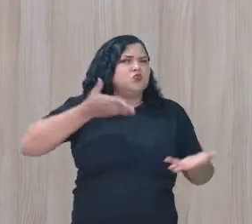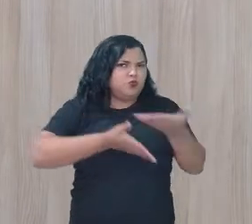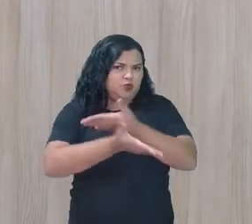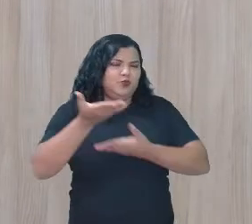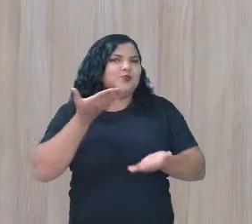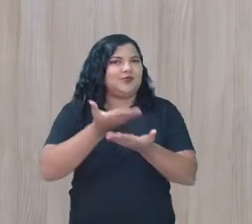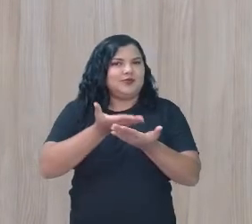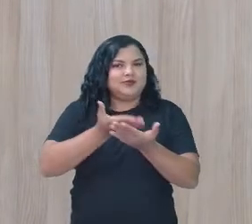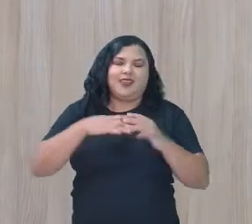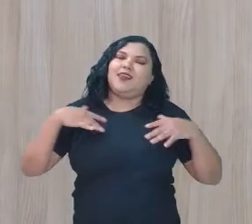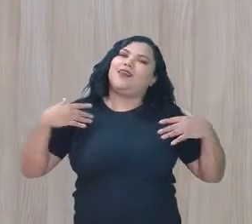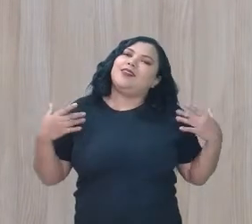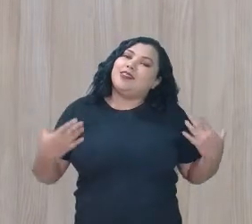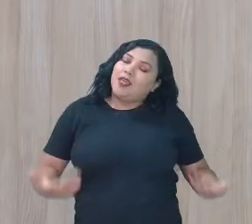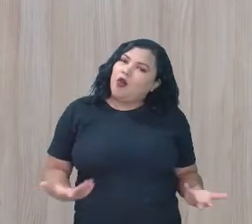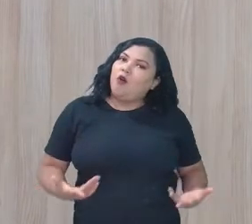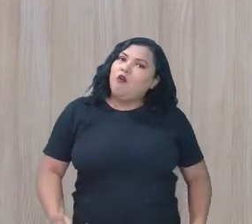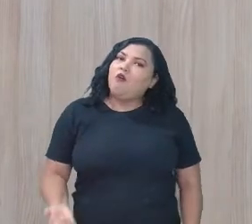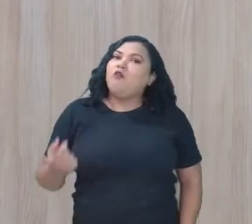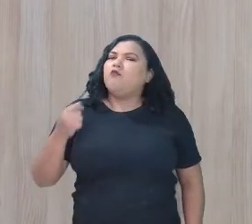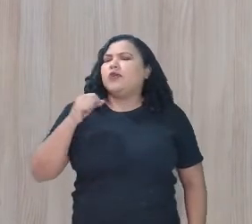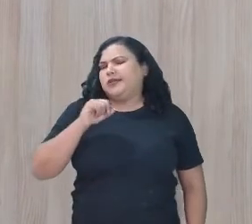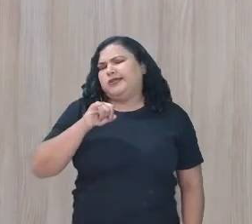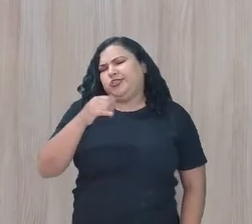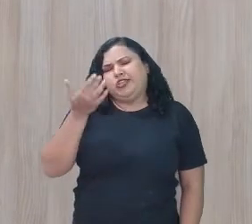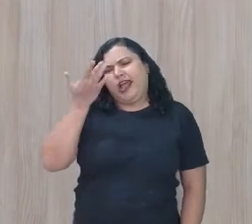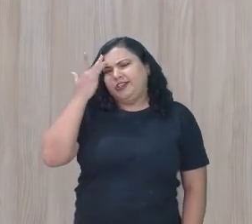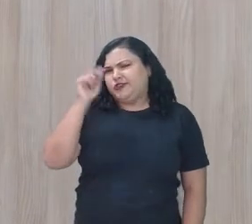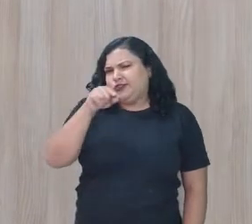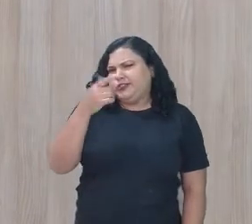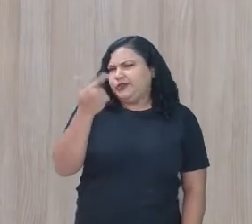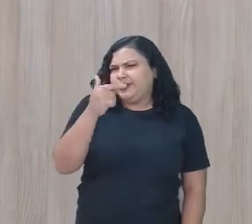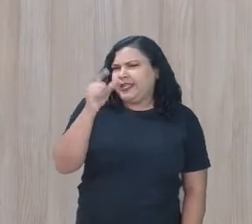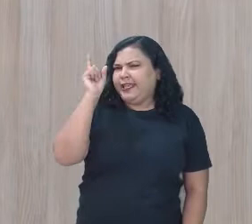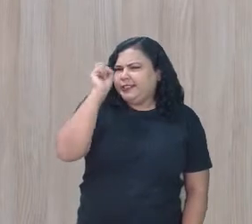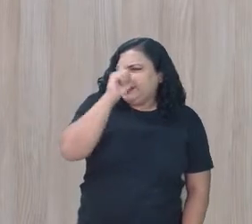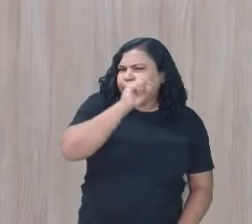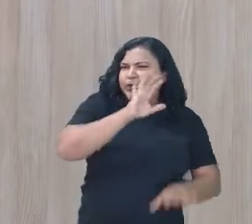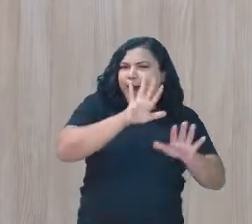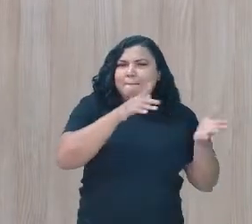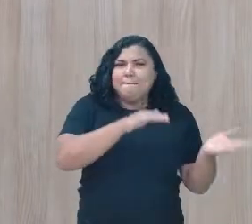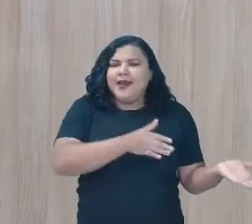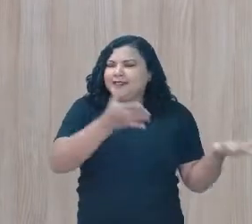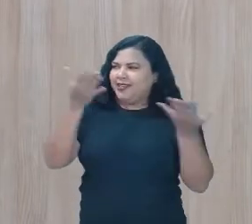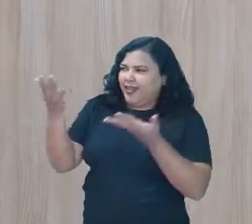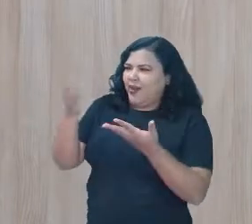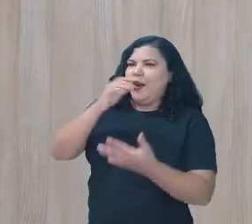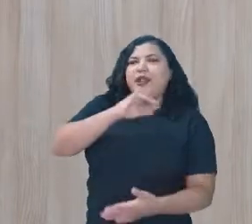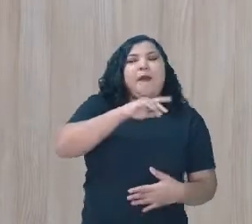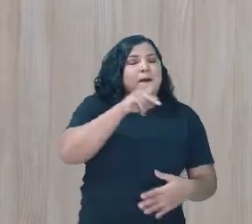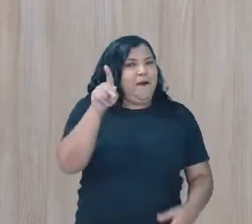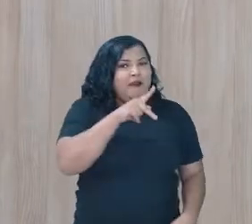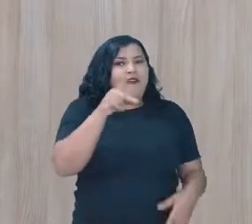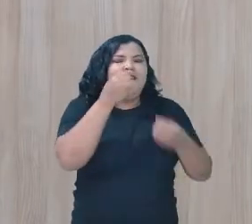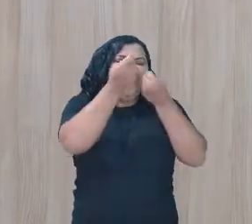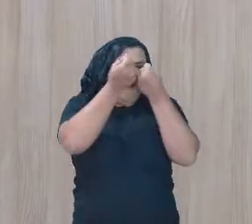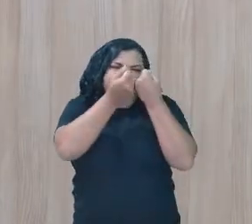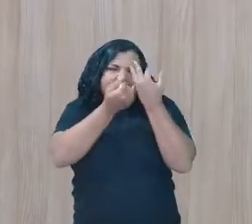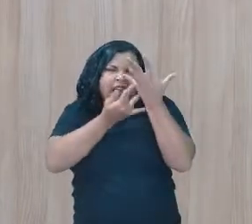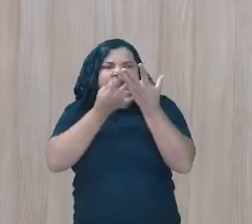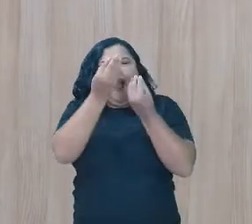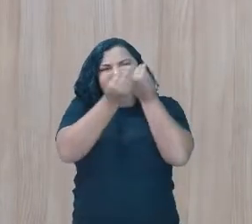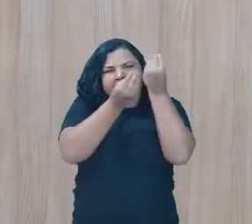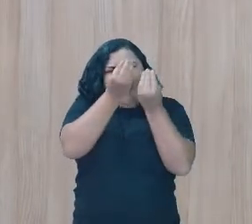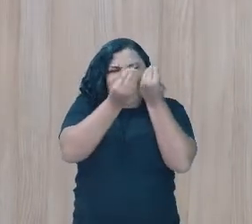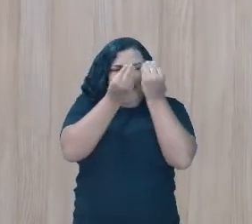Recife. Então, você não pode encontrar aí grandes dificuldades, mas eu vou passar a palavrinha aqui para a Dini para falar sobre o nosso